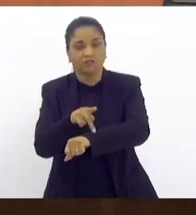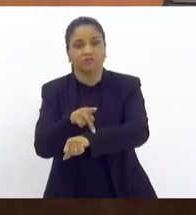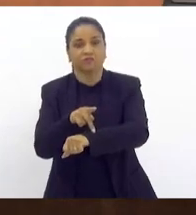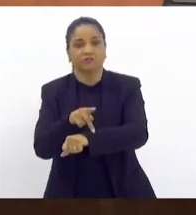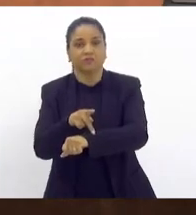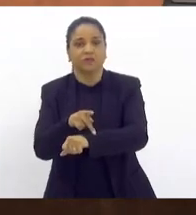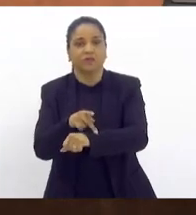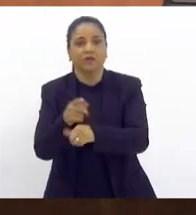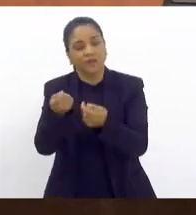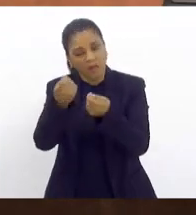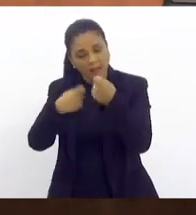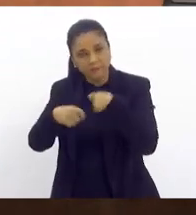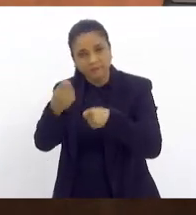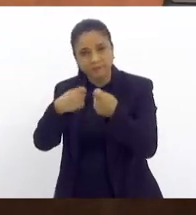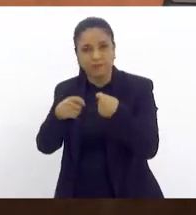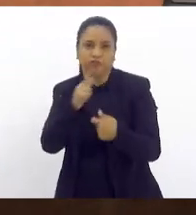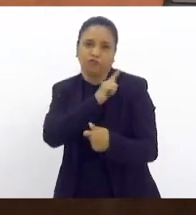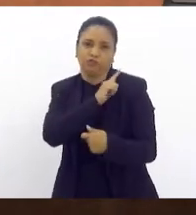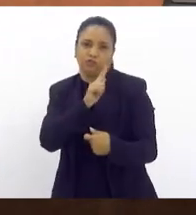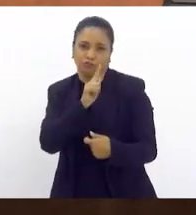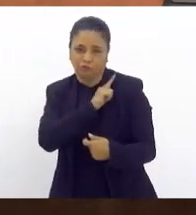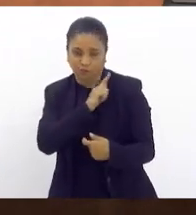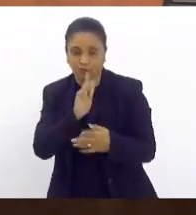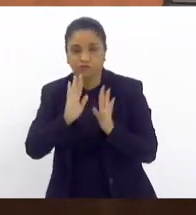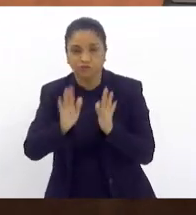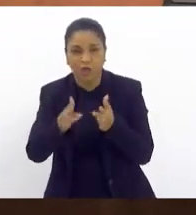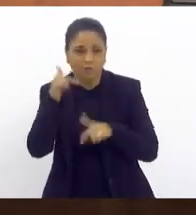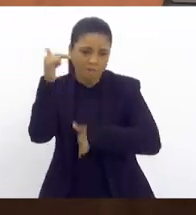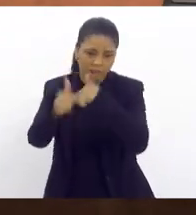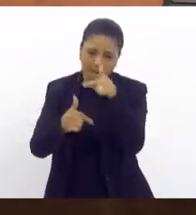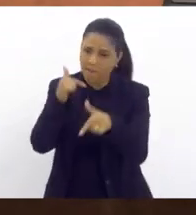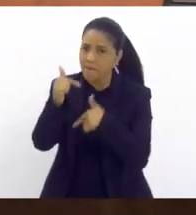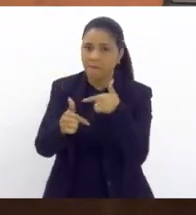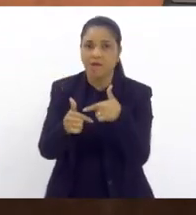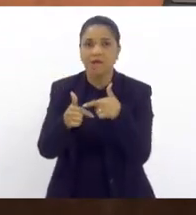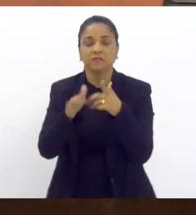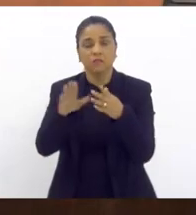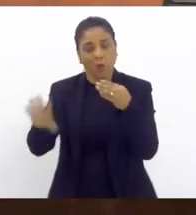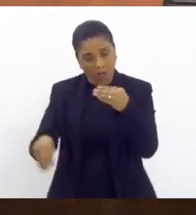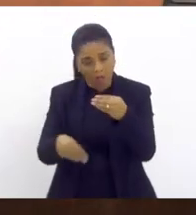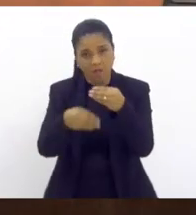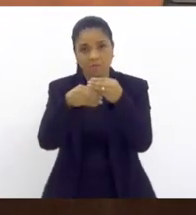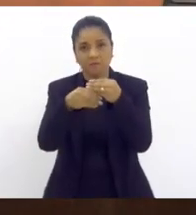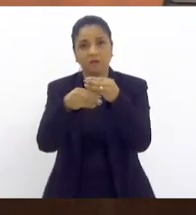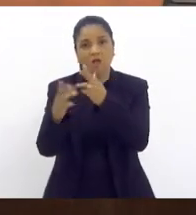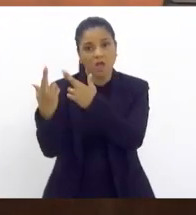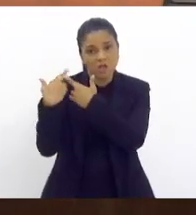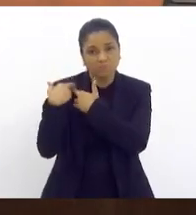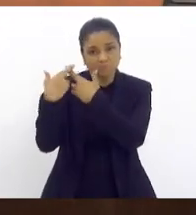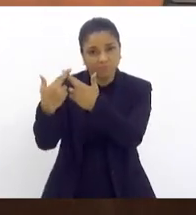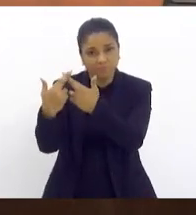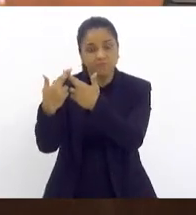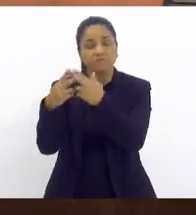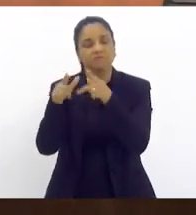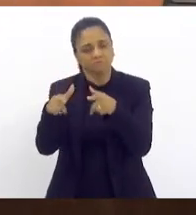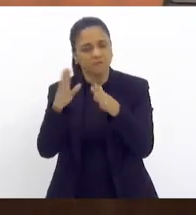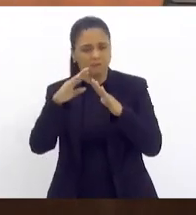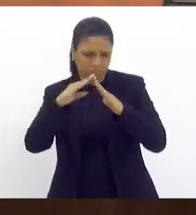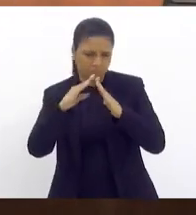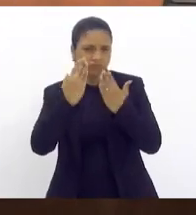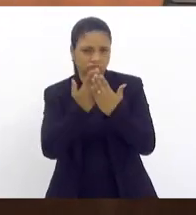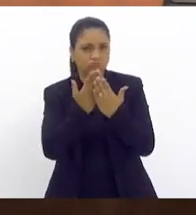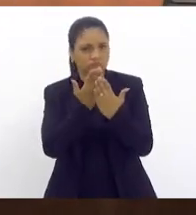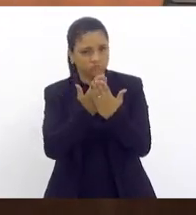administrativo Então a nossa proposta de emenda vai no sentido de trazer essa responsabilidade para Unidade Escolar mas debater